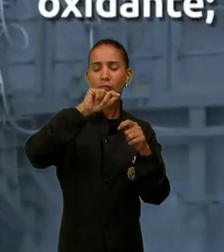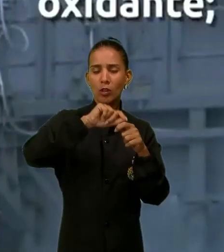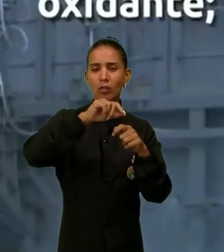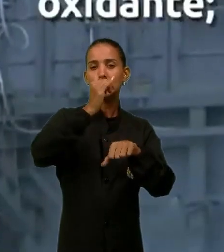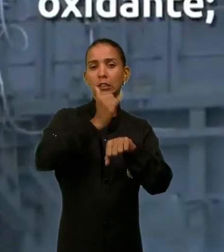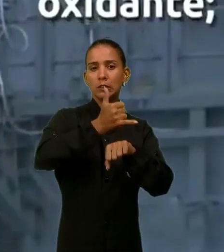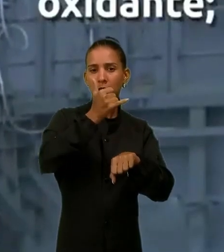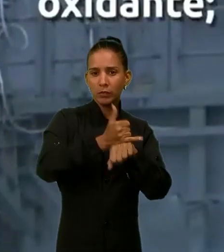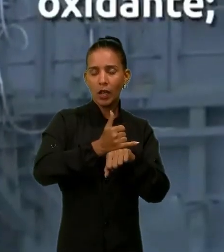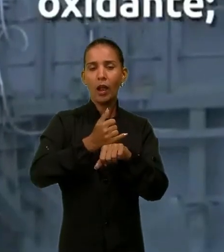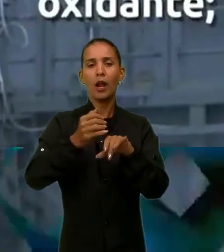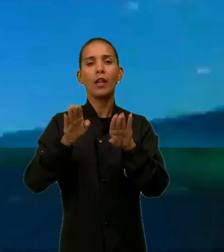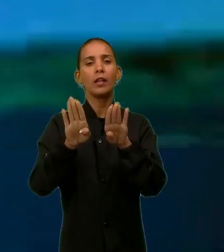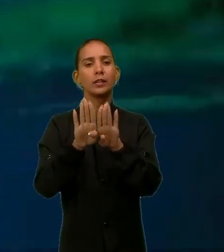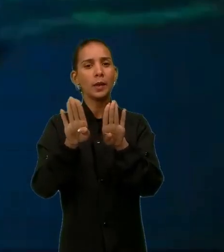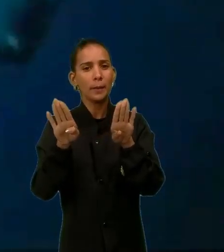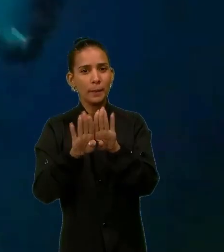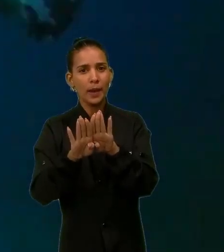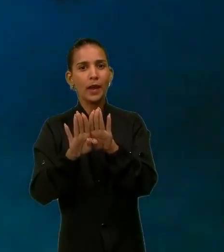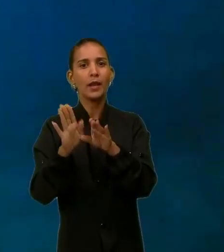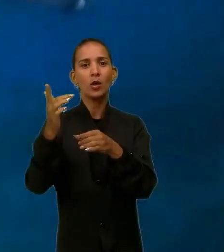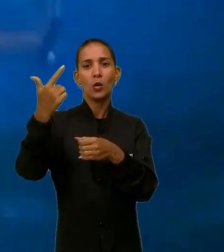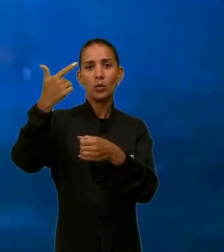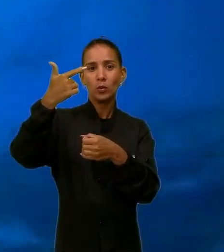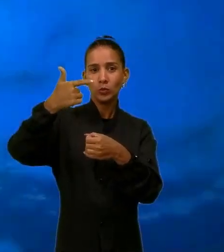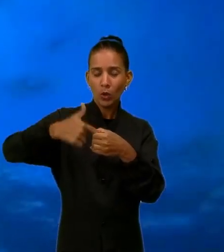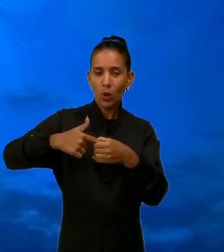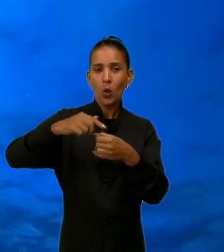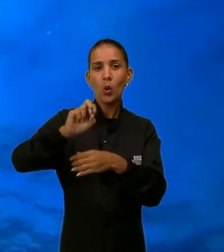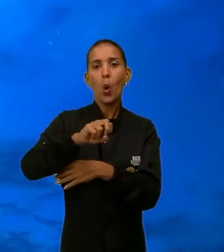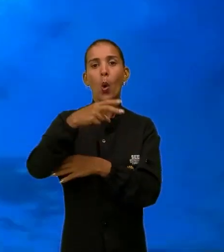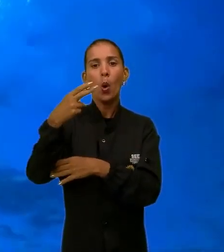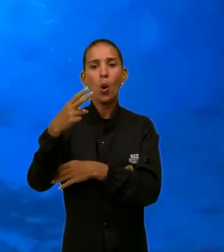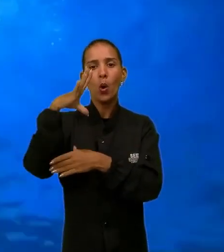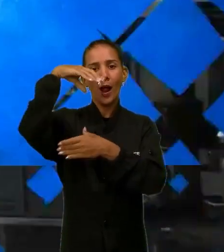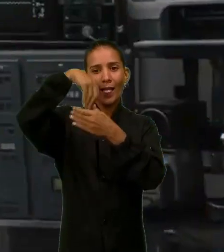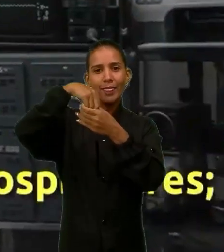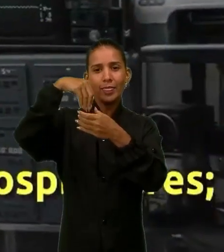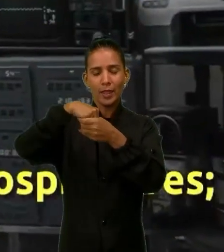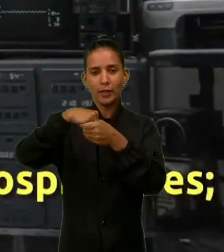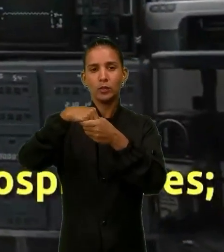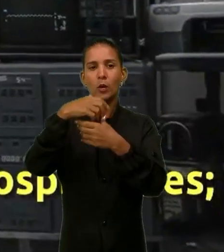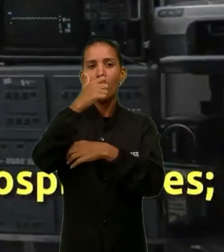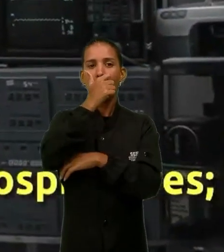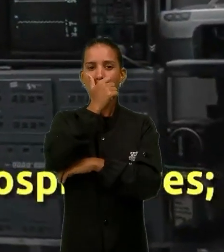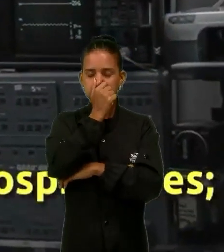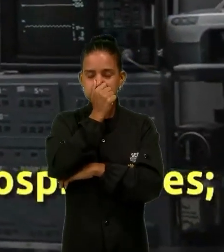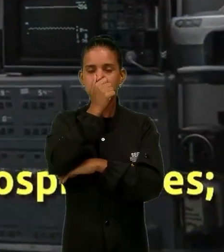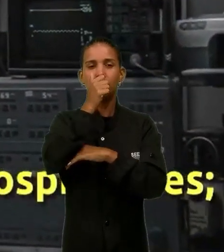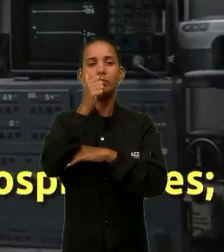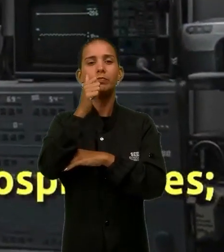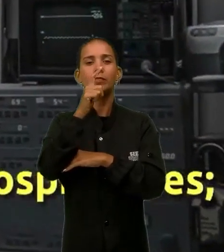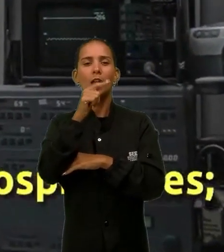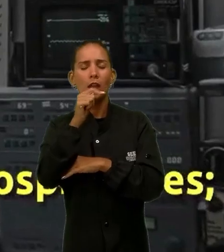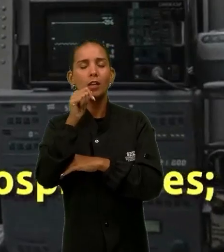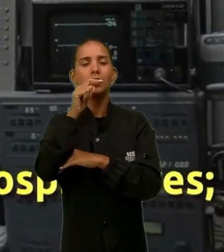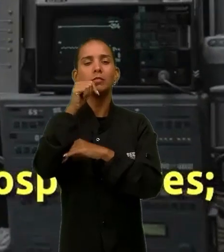em foguetes, ele também é utilizado ali nos cilindros de mergulho, nas